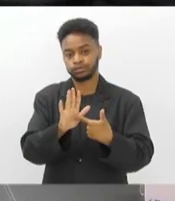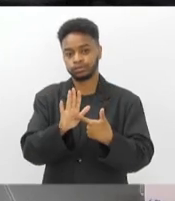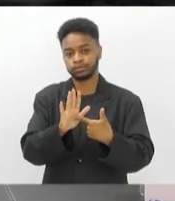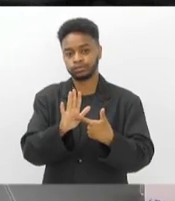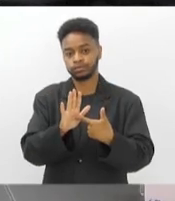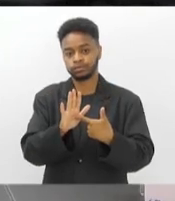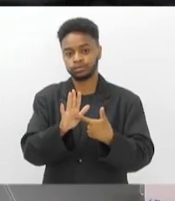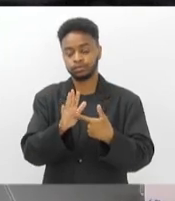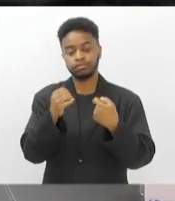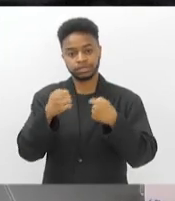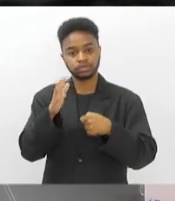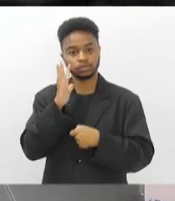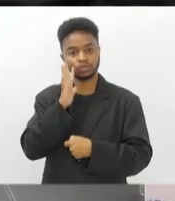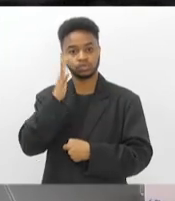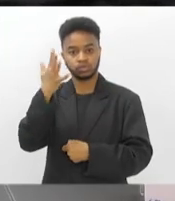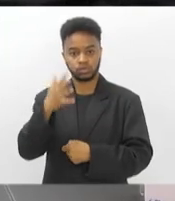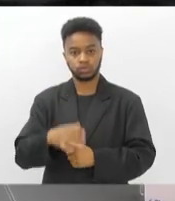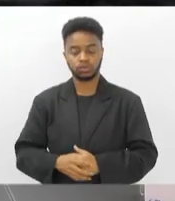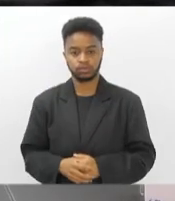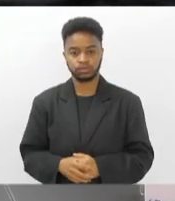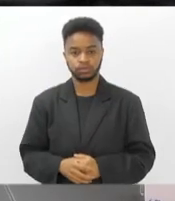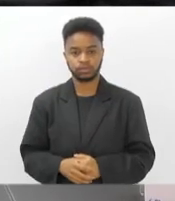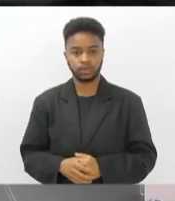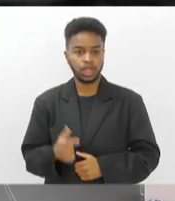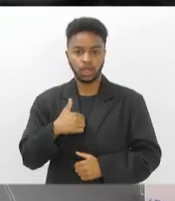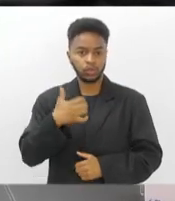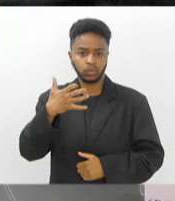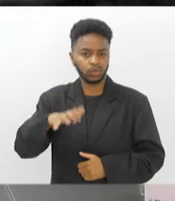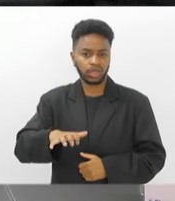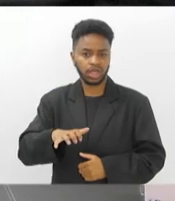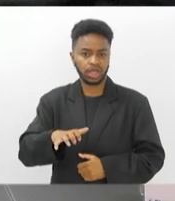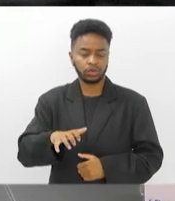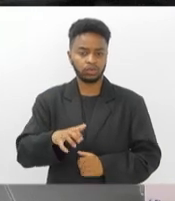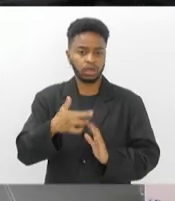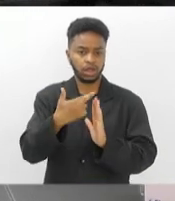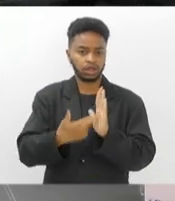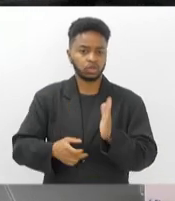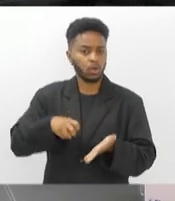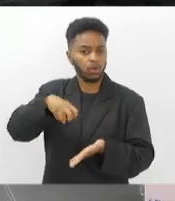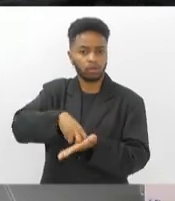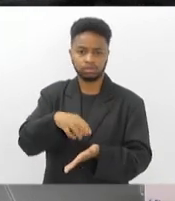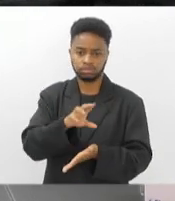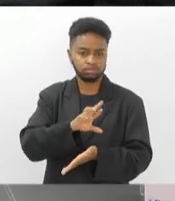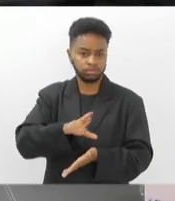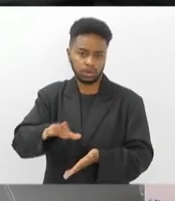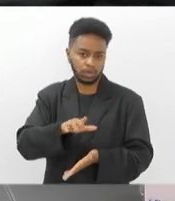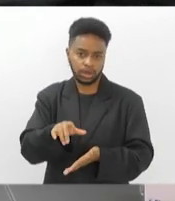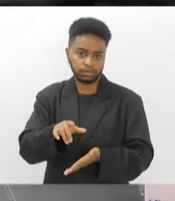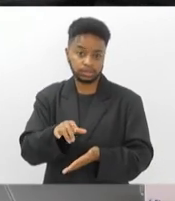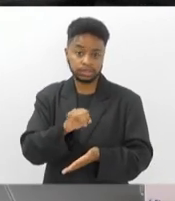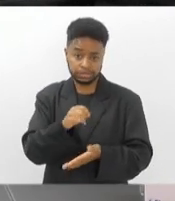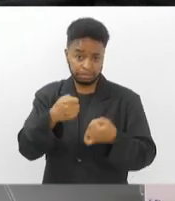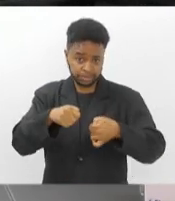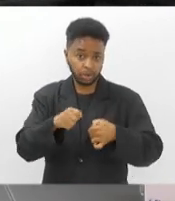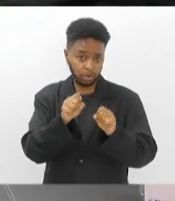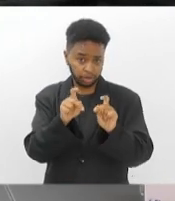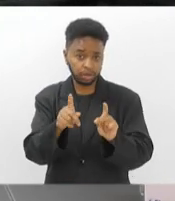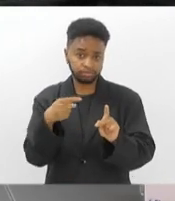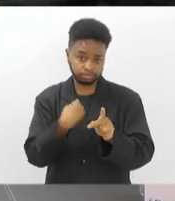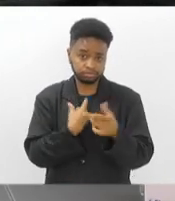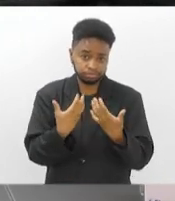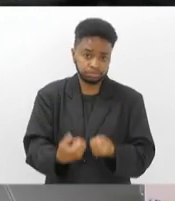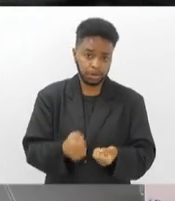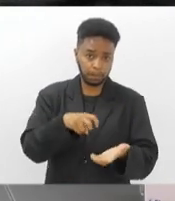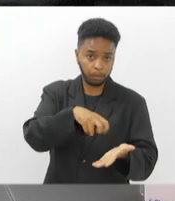de solução eu não quero que seja um relatório punitivo porque não é só isso vamos punir quem tem que punir se tiver que